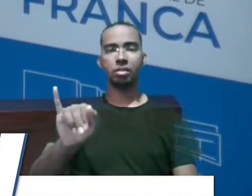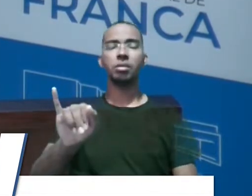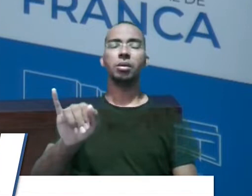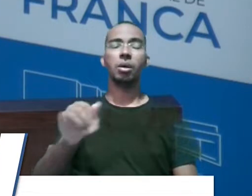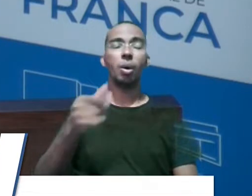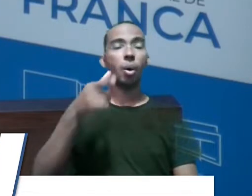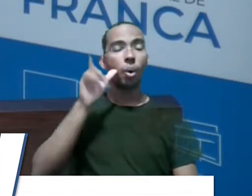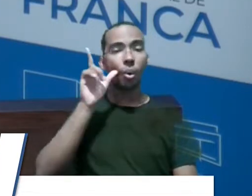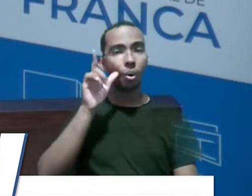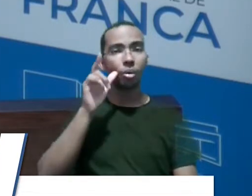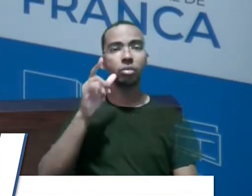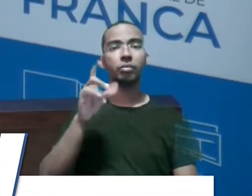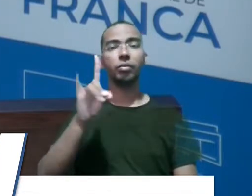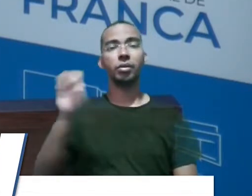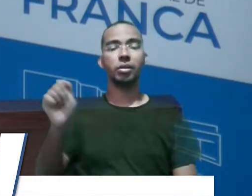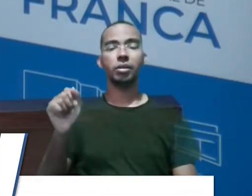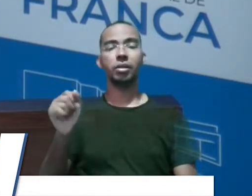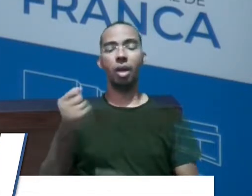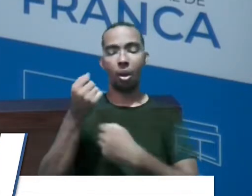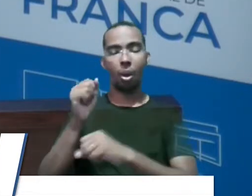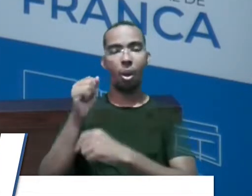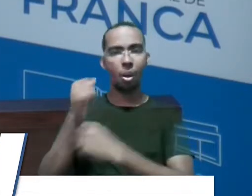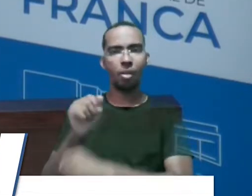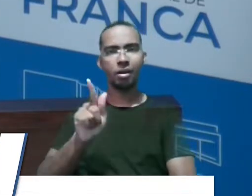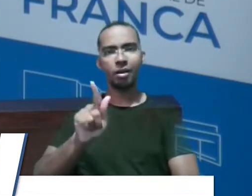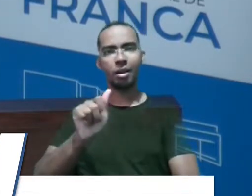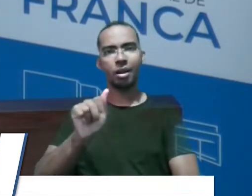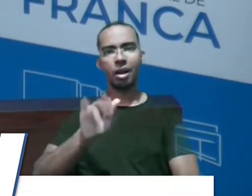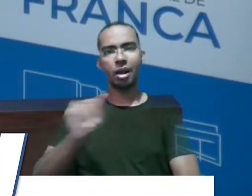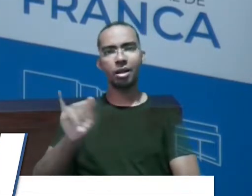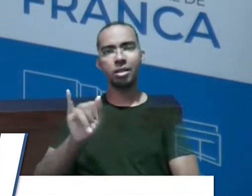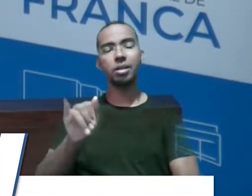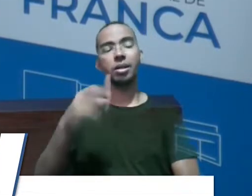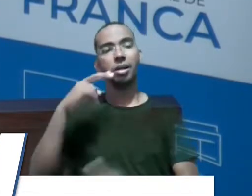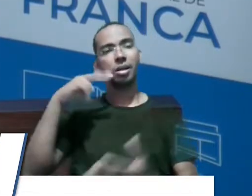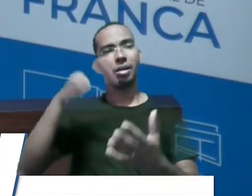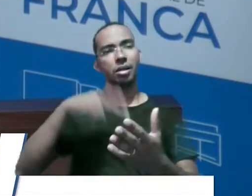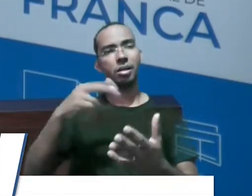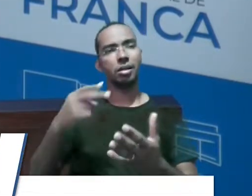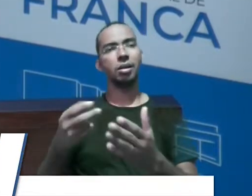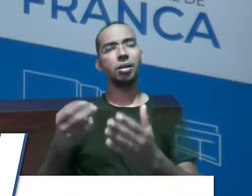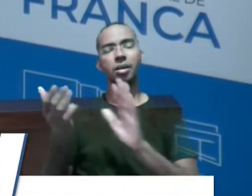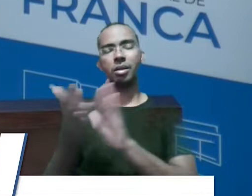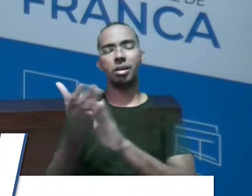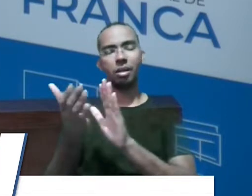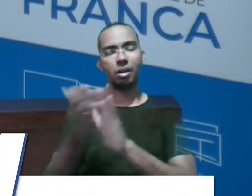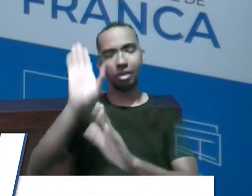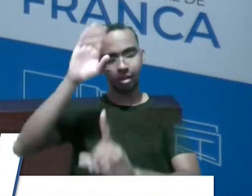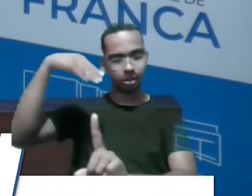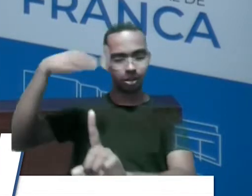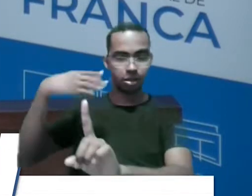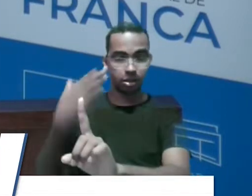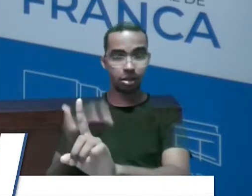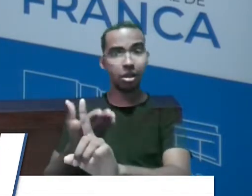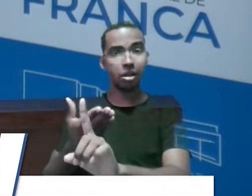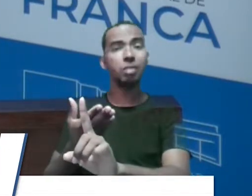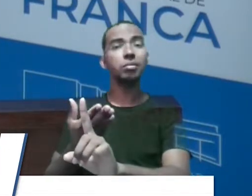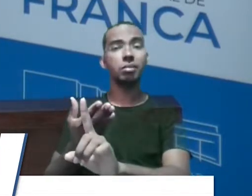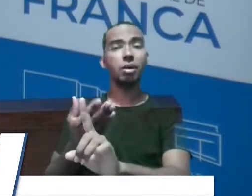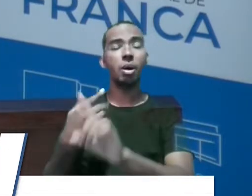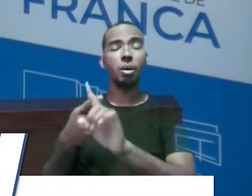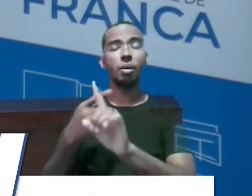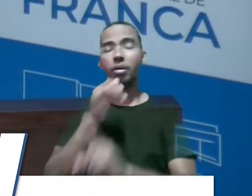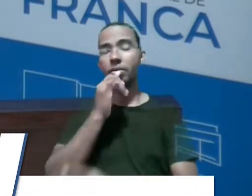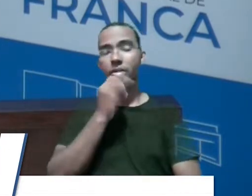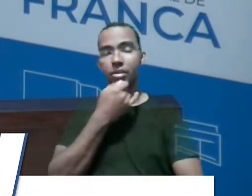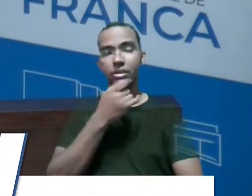do gari, e eu quero aqui render todas as minhas homenagens, porque infelizmente nós vivemos